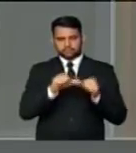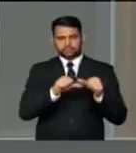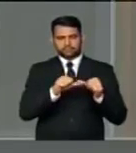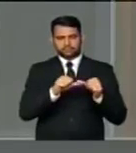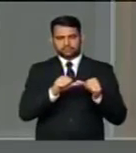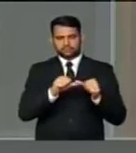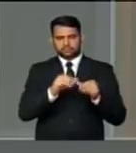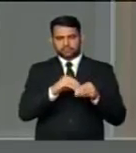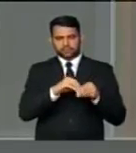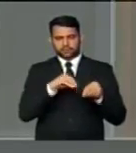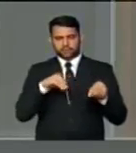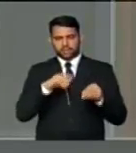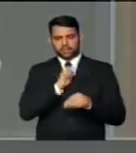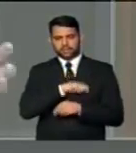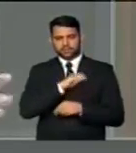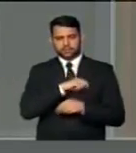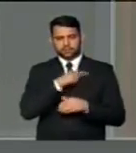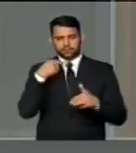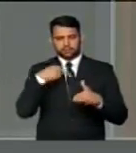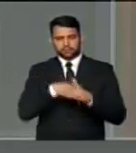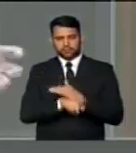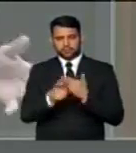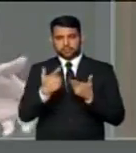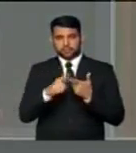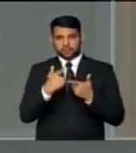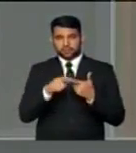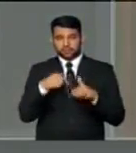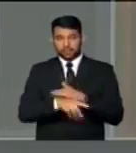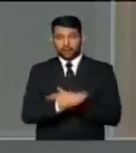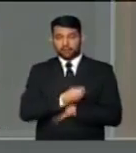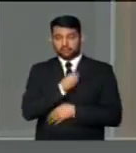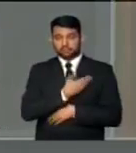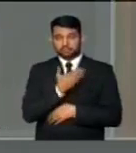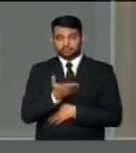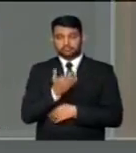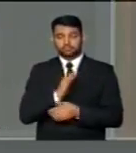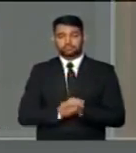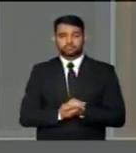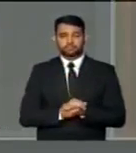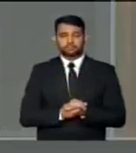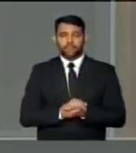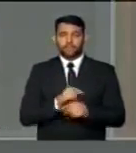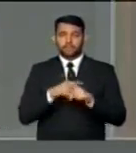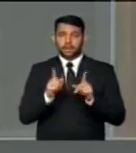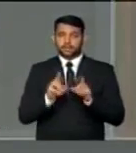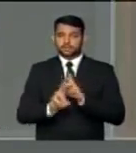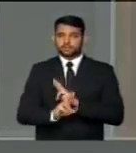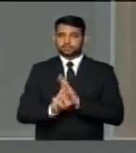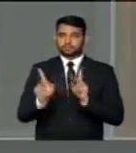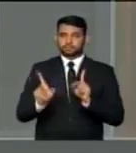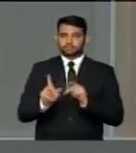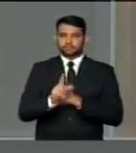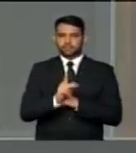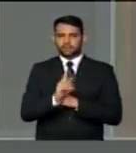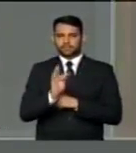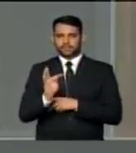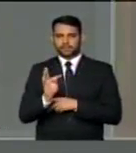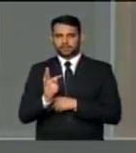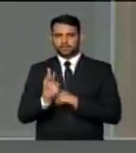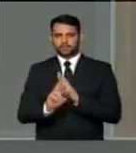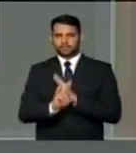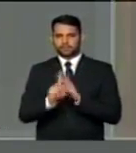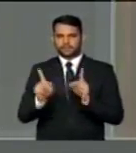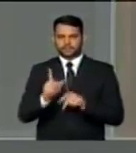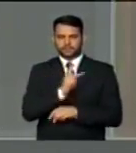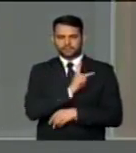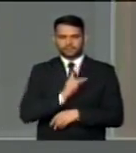para tirar a Argentina da crise profunda e que ainda vive. Mas ao contrário do PT, ao